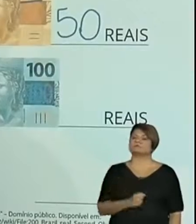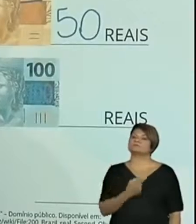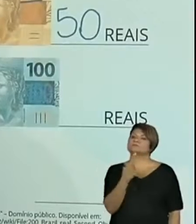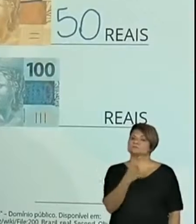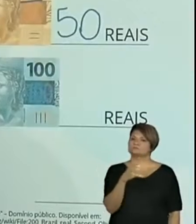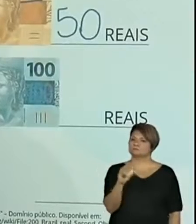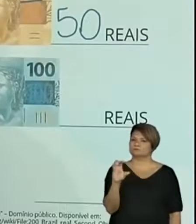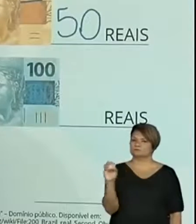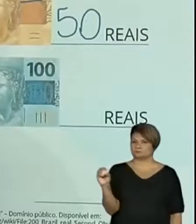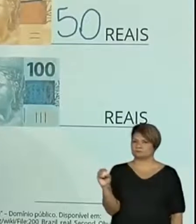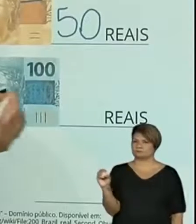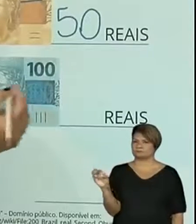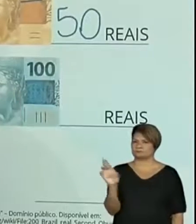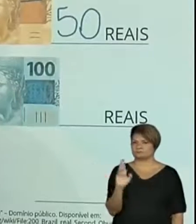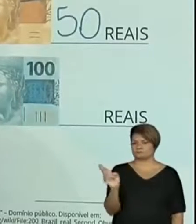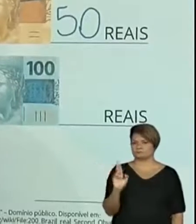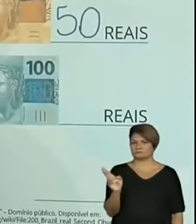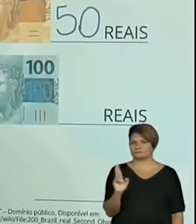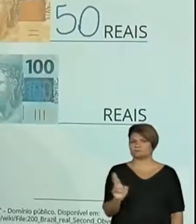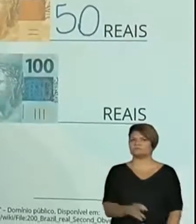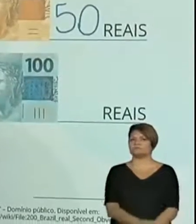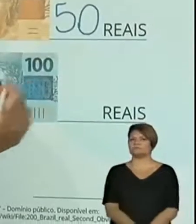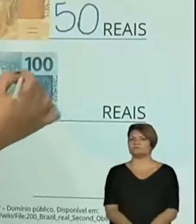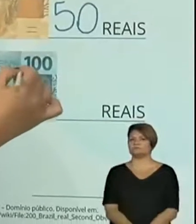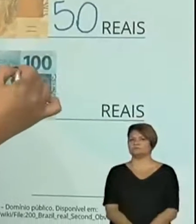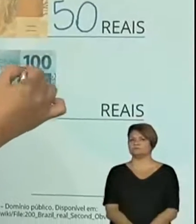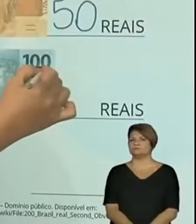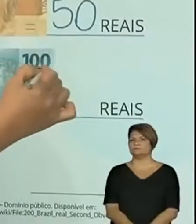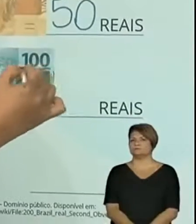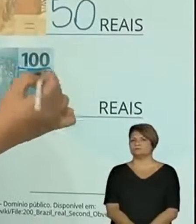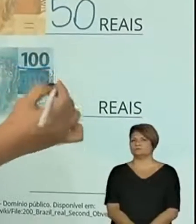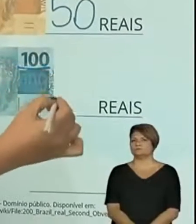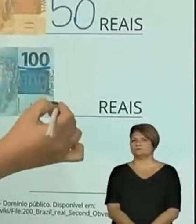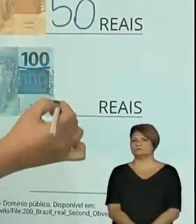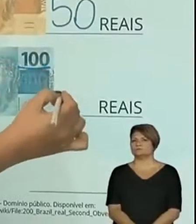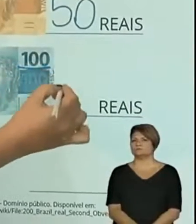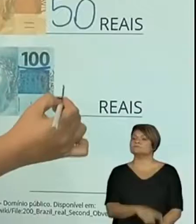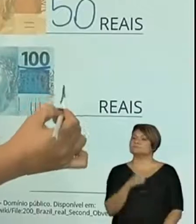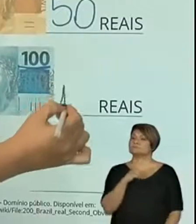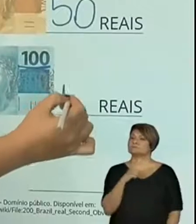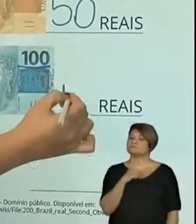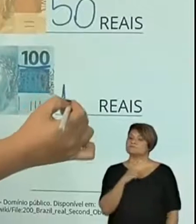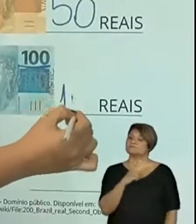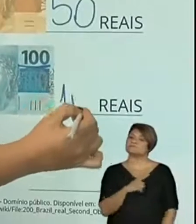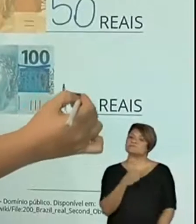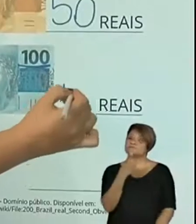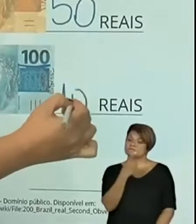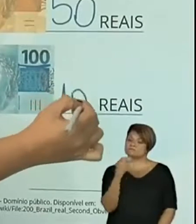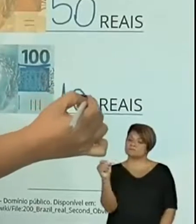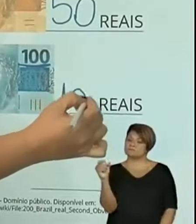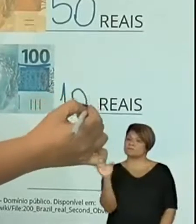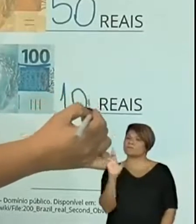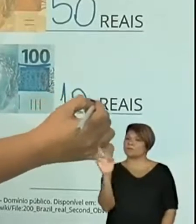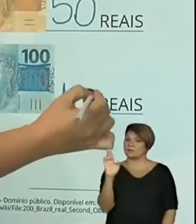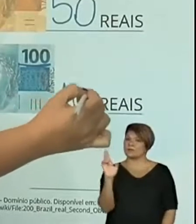R$100. Olha só. Então. Encontro aqui, em si,